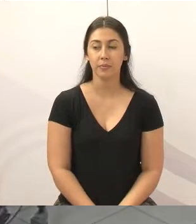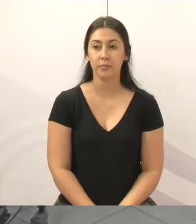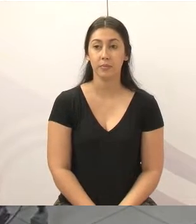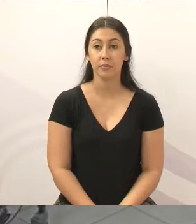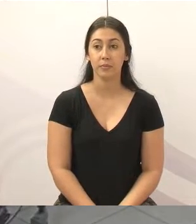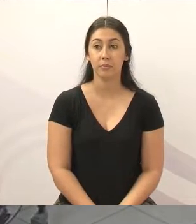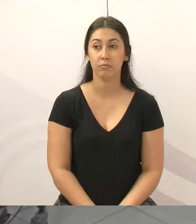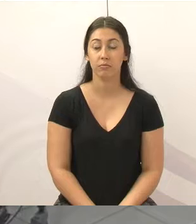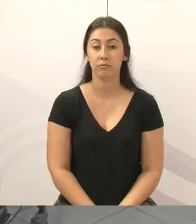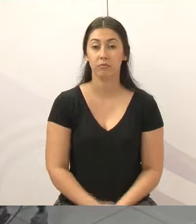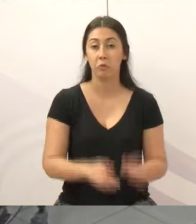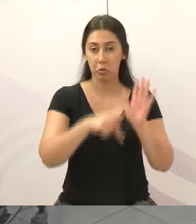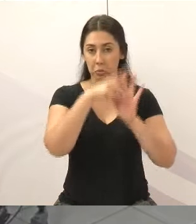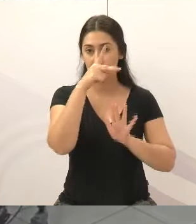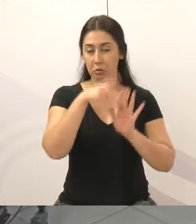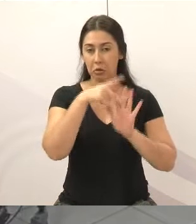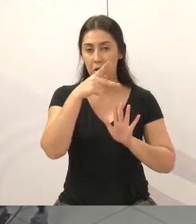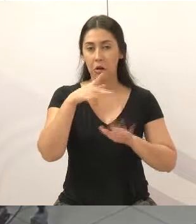O projeto continua em discussão.